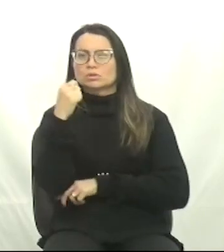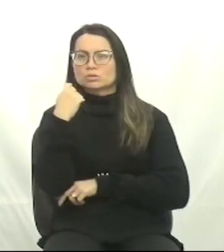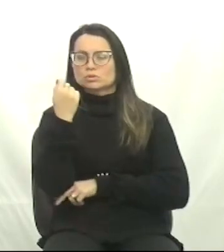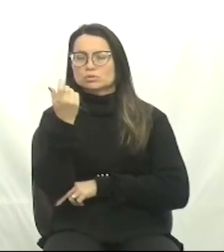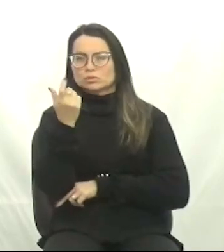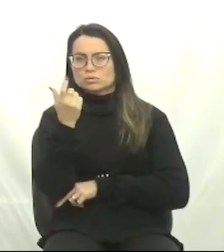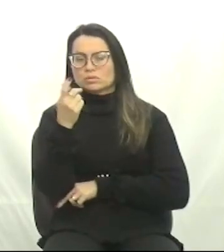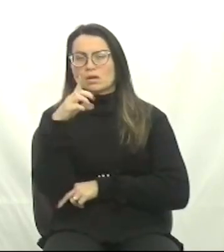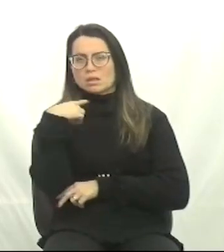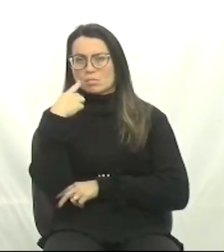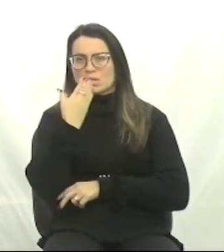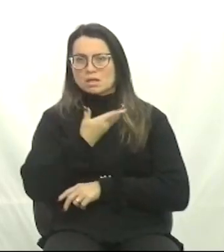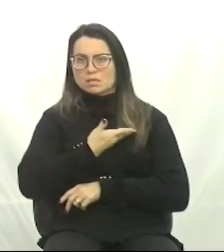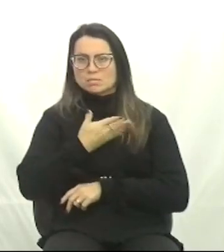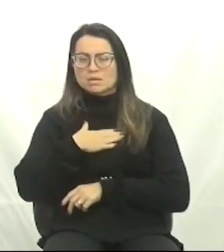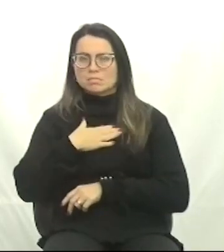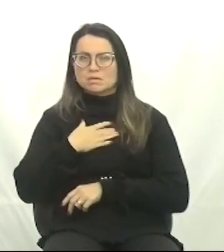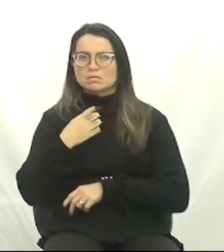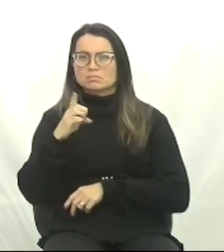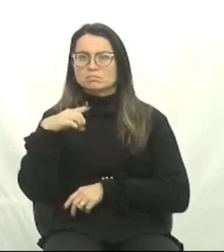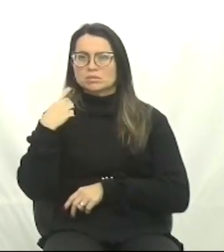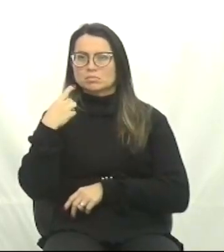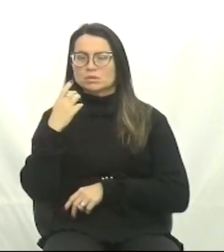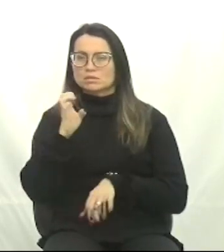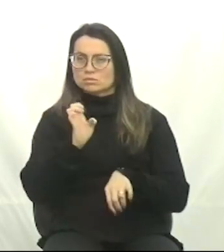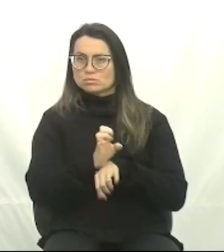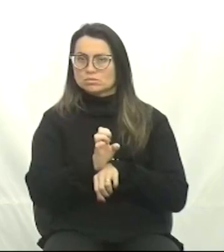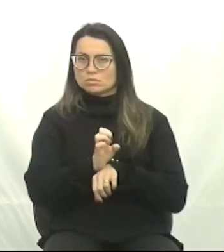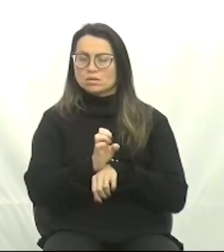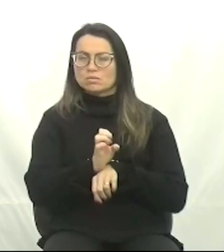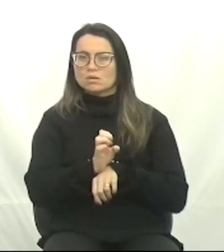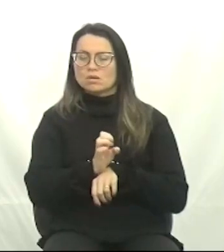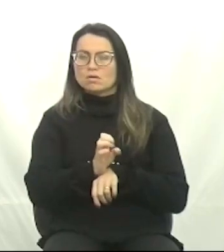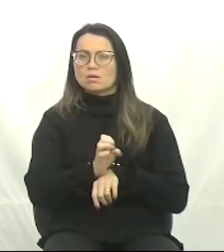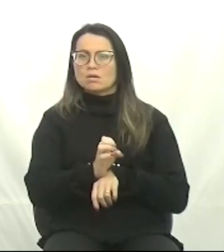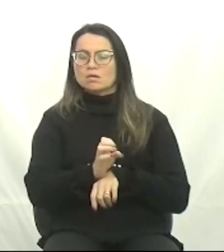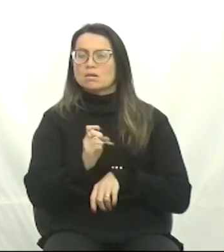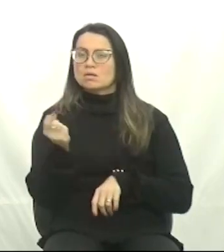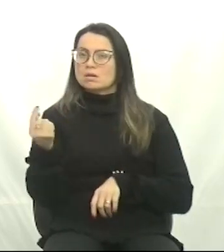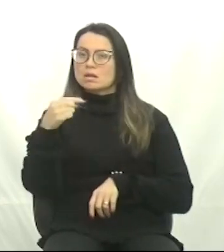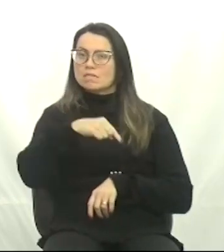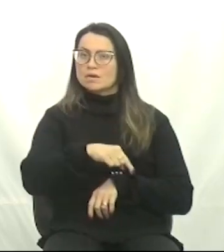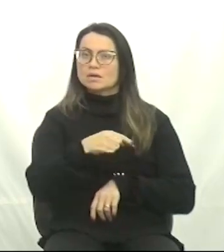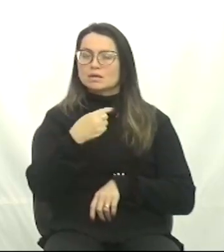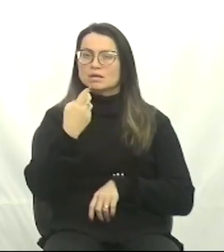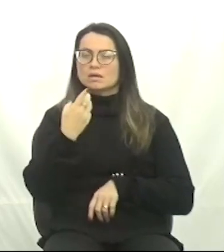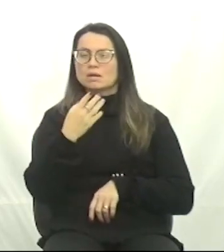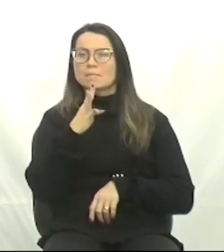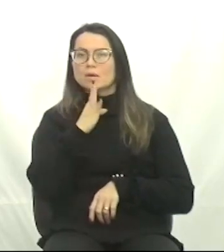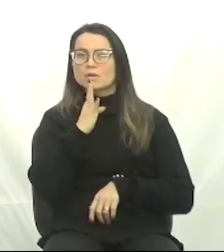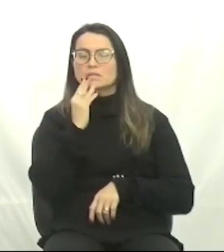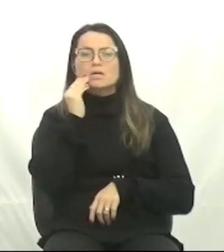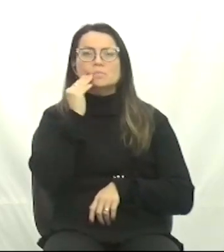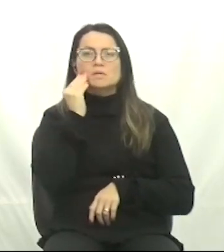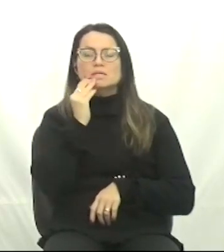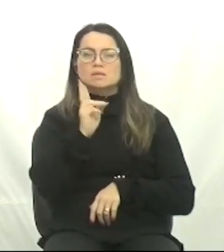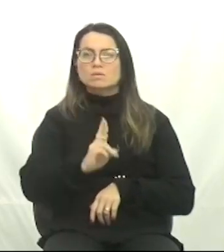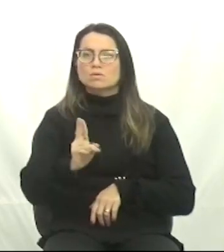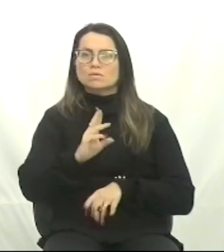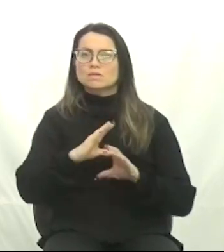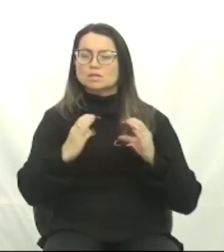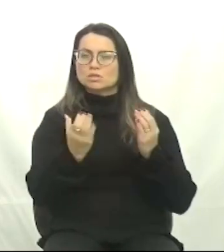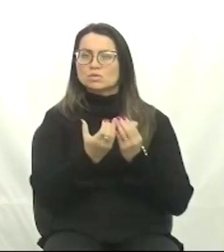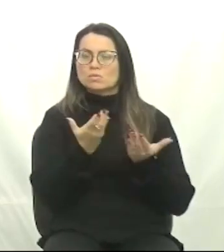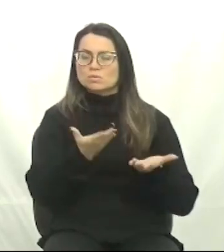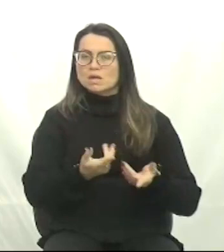deputada estadual, e ela virá a Criciúma para conhecer a nossa experiência com as universidades comunitárias, porque lá eles também têm. Mas